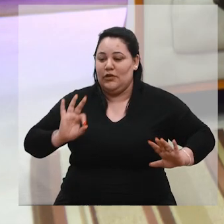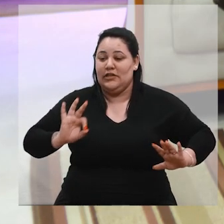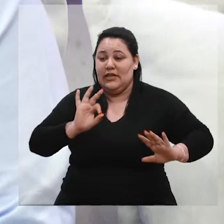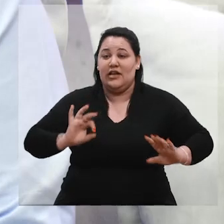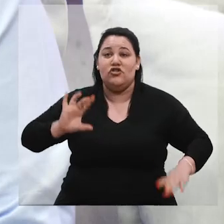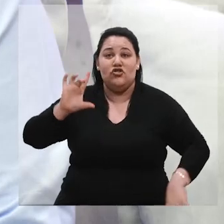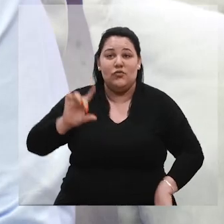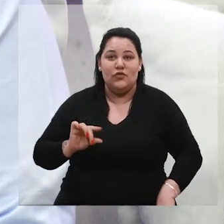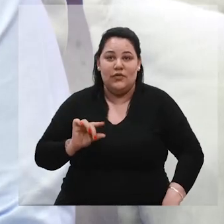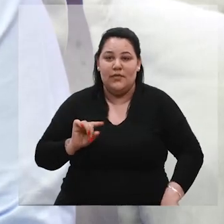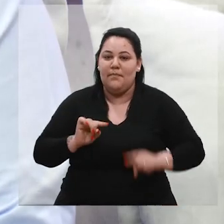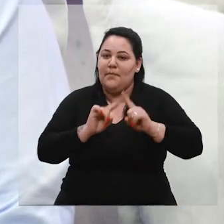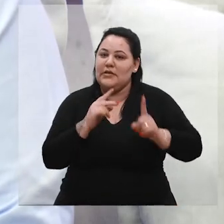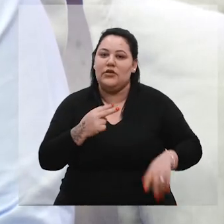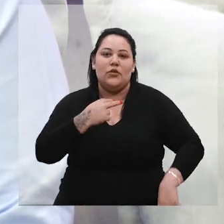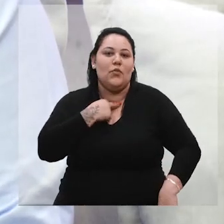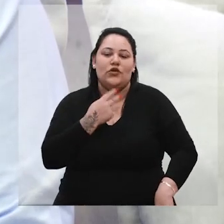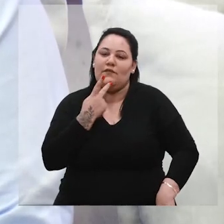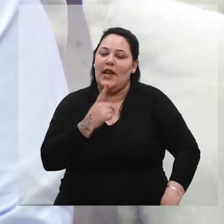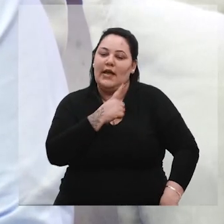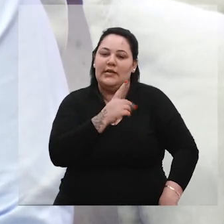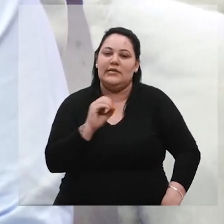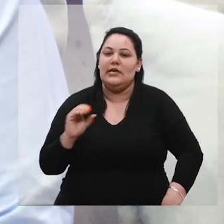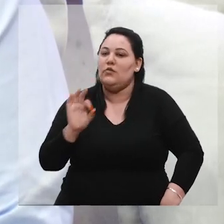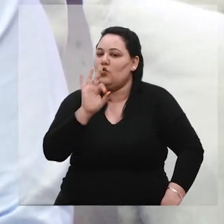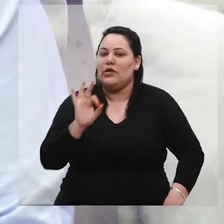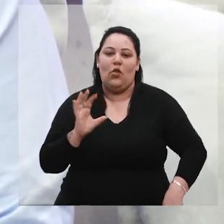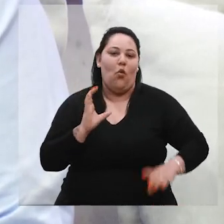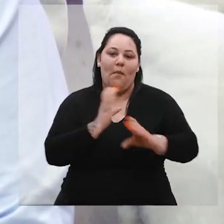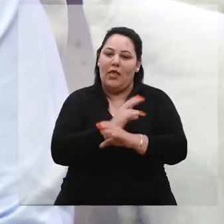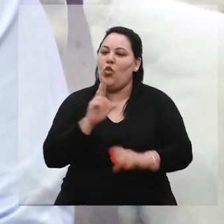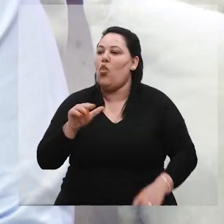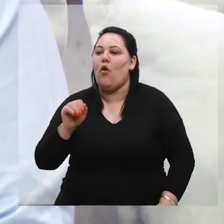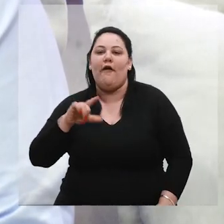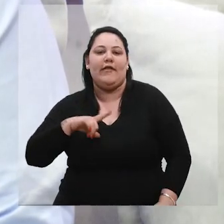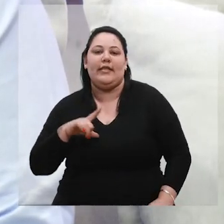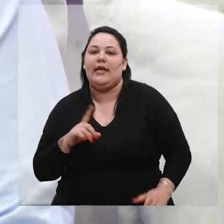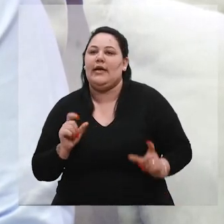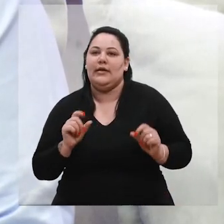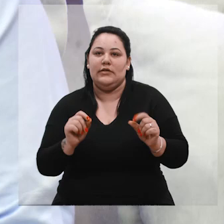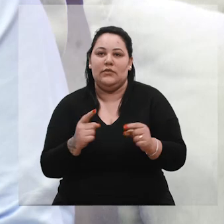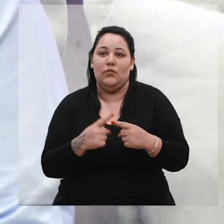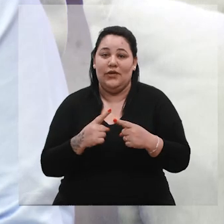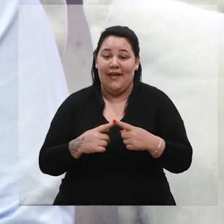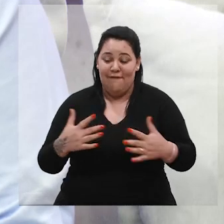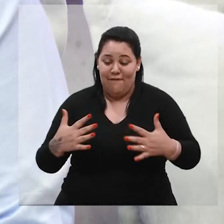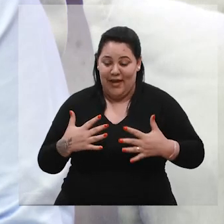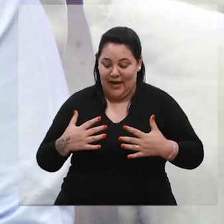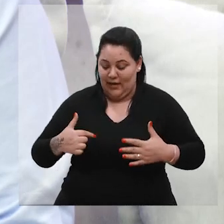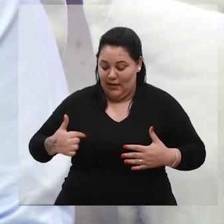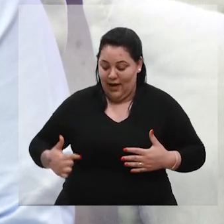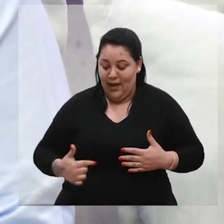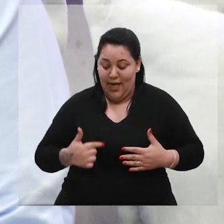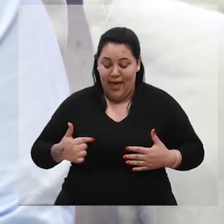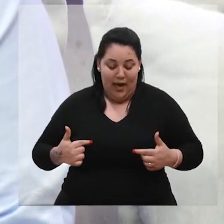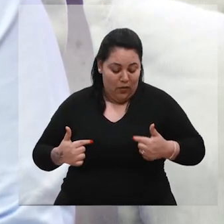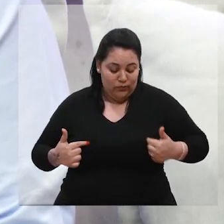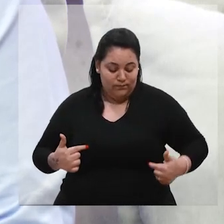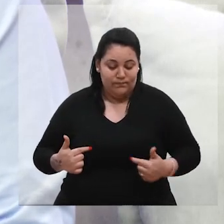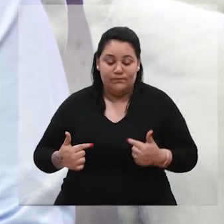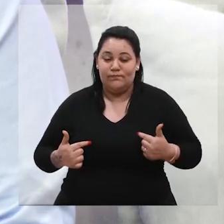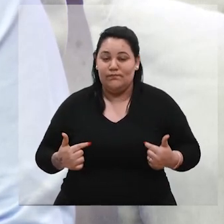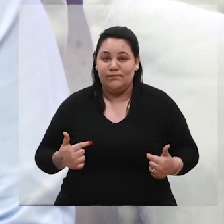diminuem muito, mas a gente não pode dizer que é 100%. Quando a gente preserva areola, mamilo, às vezes